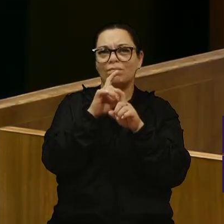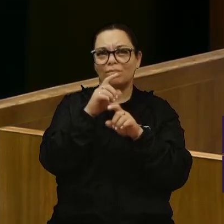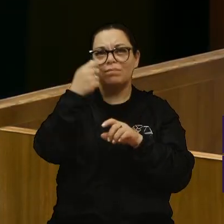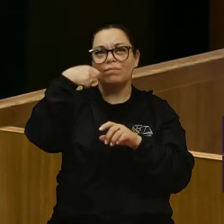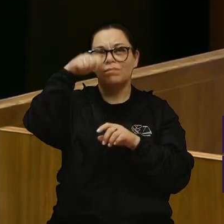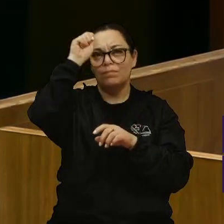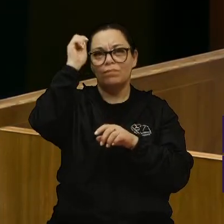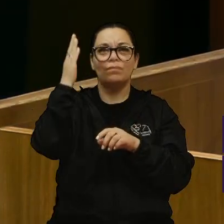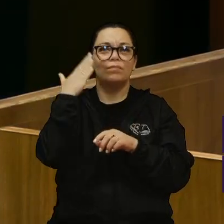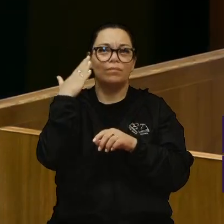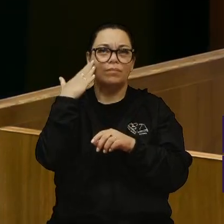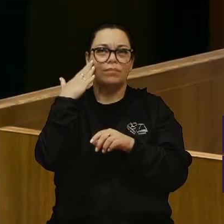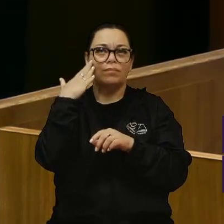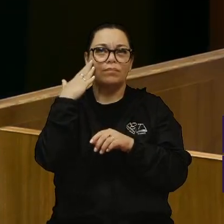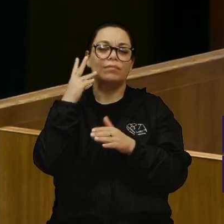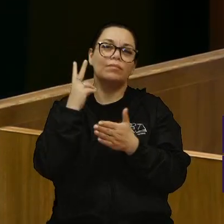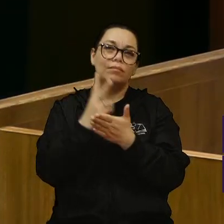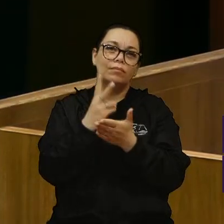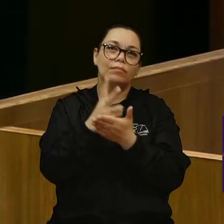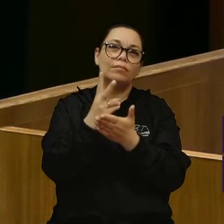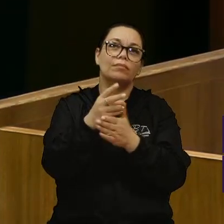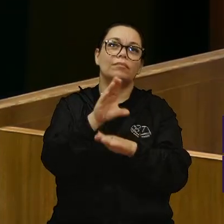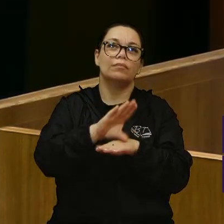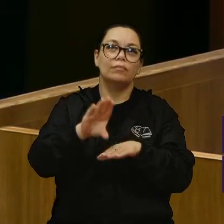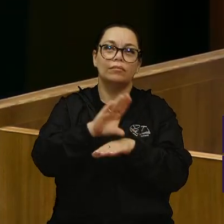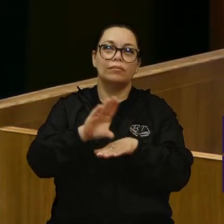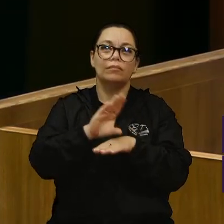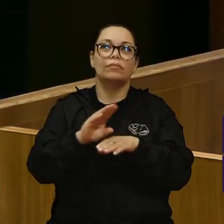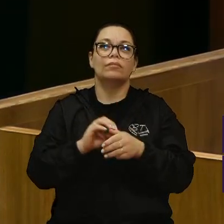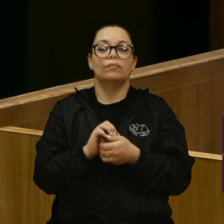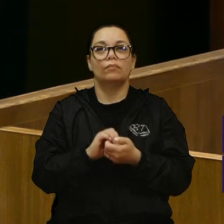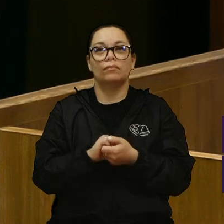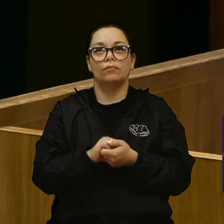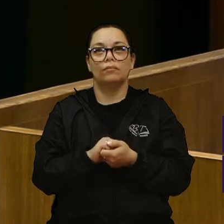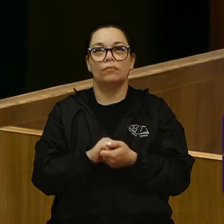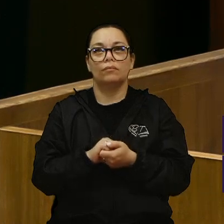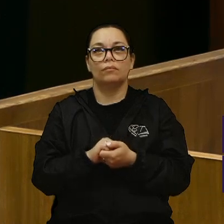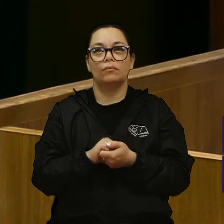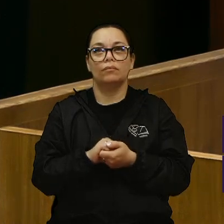disso, mas a universidade mantém o nosso curso.